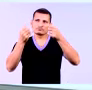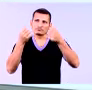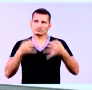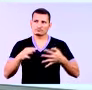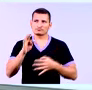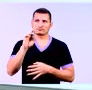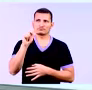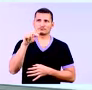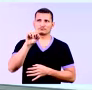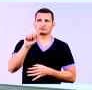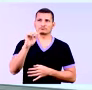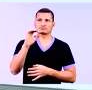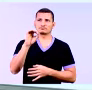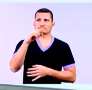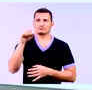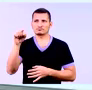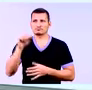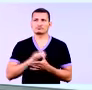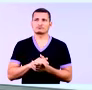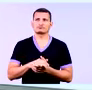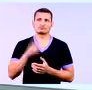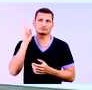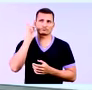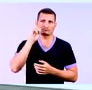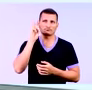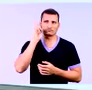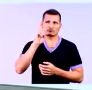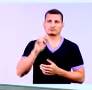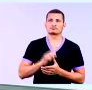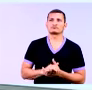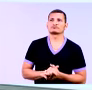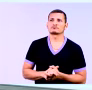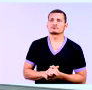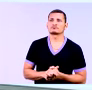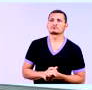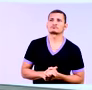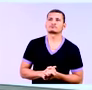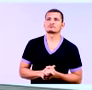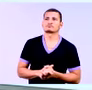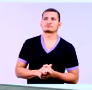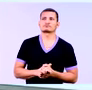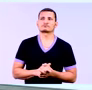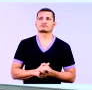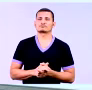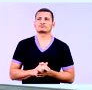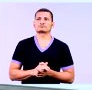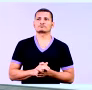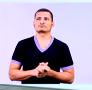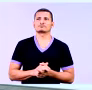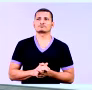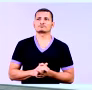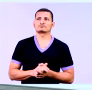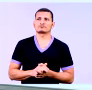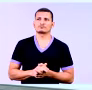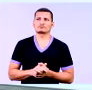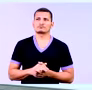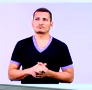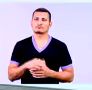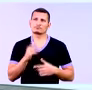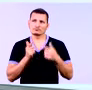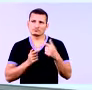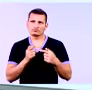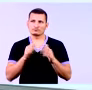momento? Veja, relembre o histórico que eu acabei de fazer para vocês. Nós saímos de uma discussão